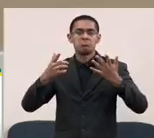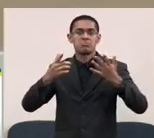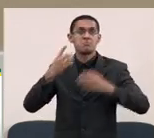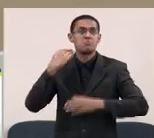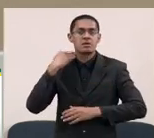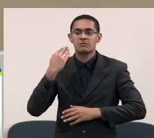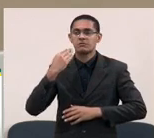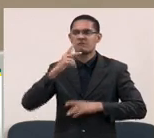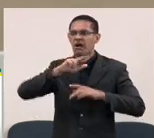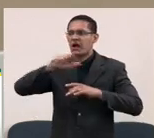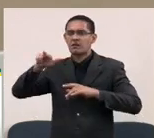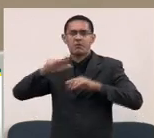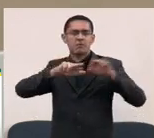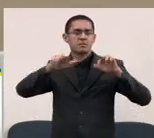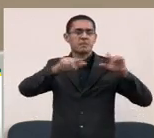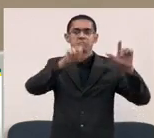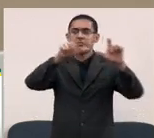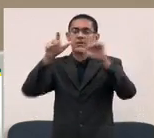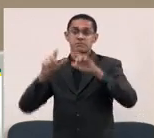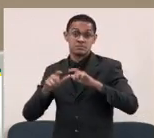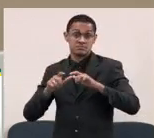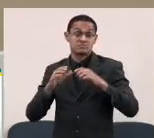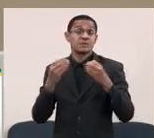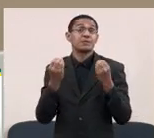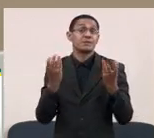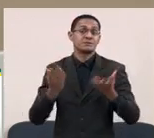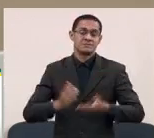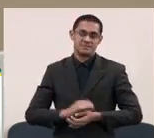Então, esse cordão que